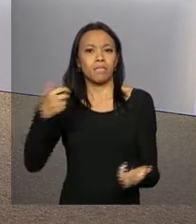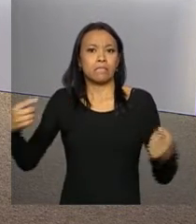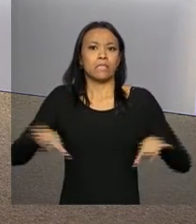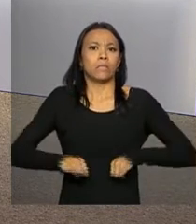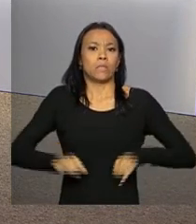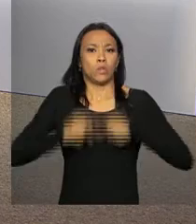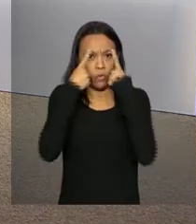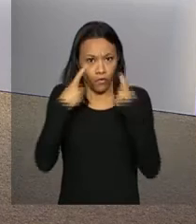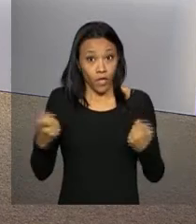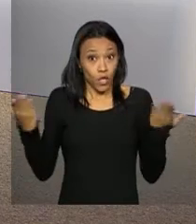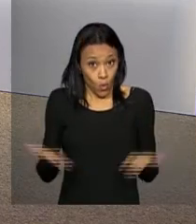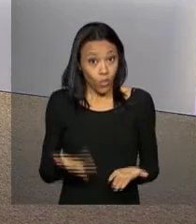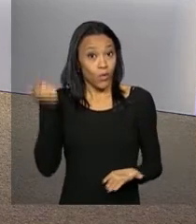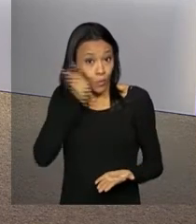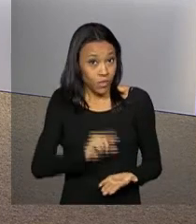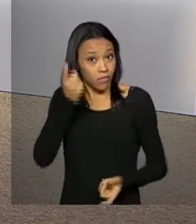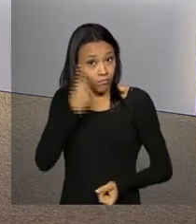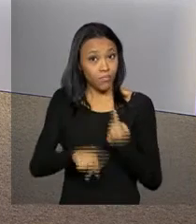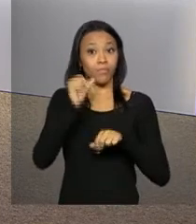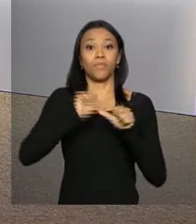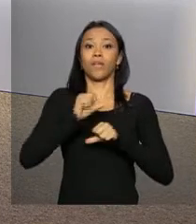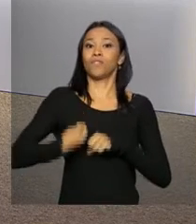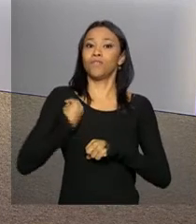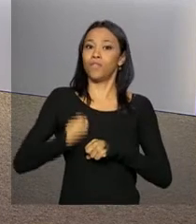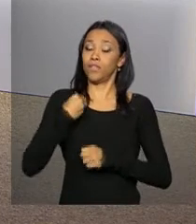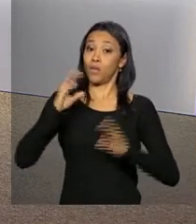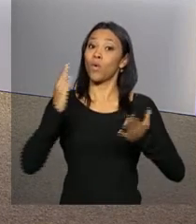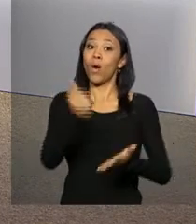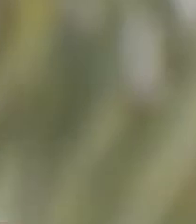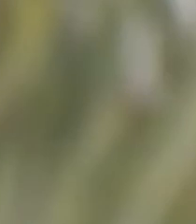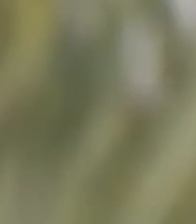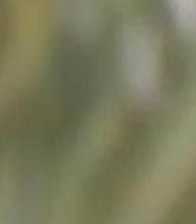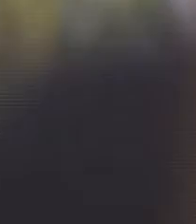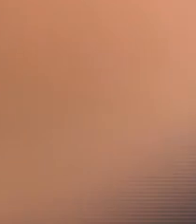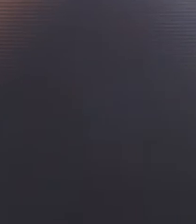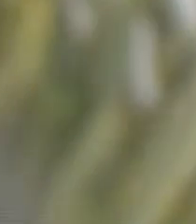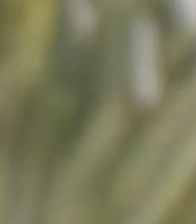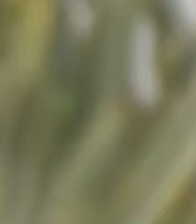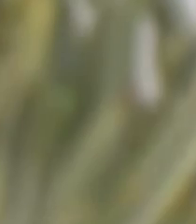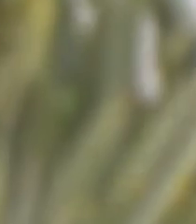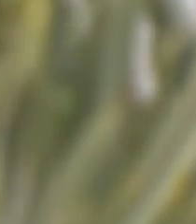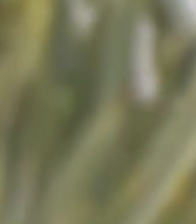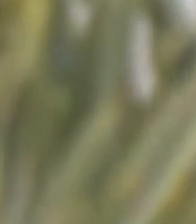violência e que está conseguindo mudar de vida com a ajuda da Casa da Mulher Brasileira.